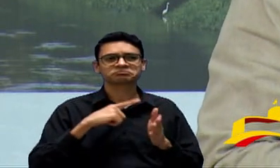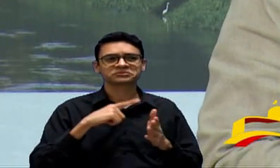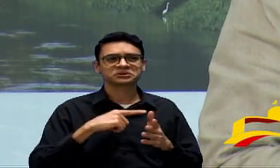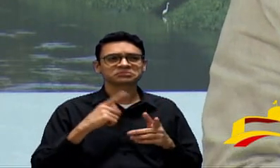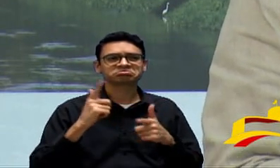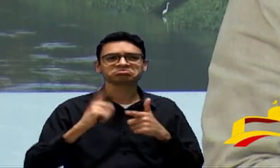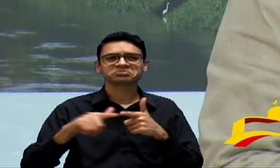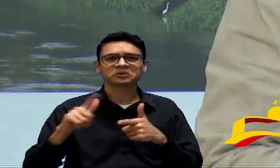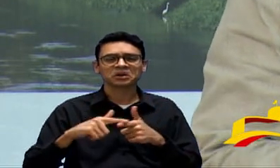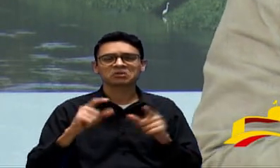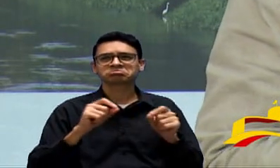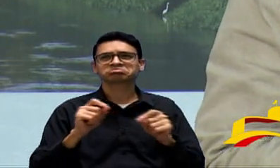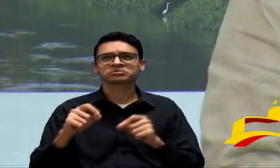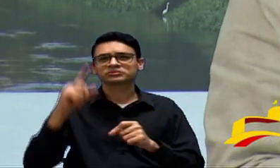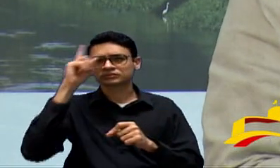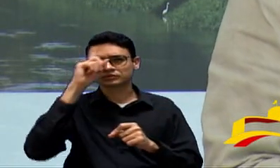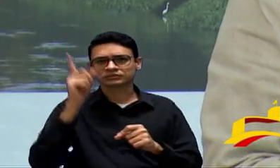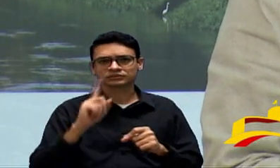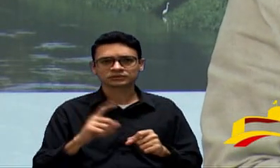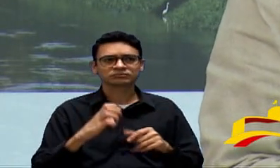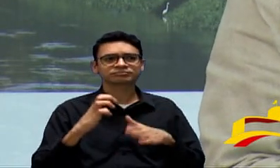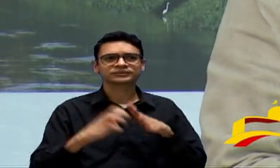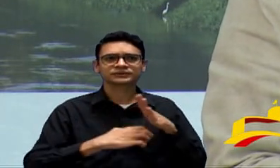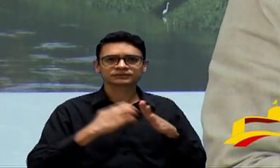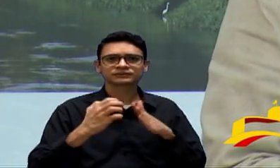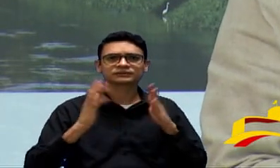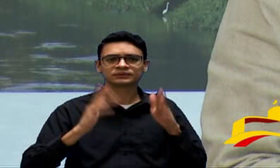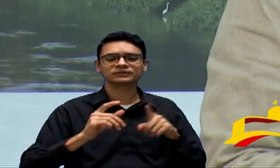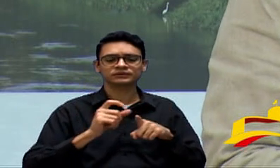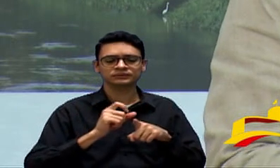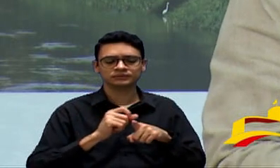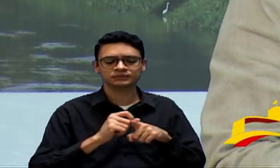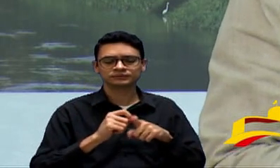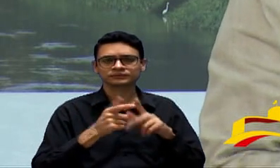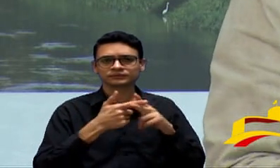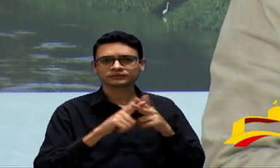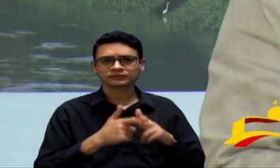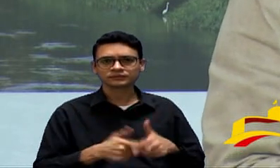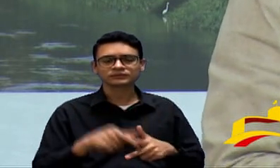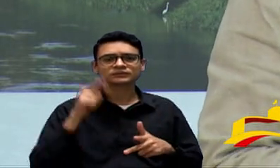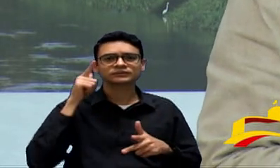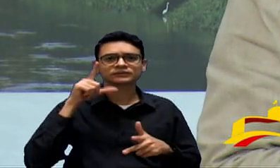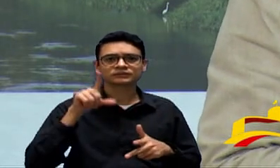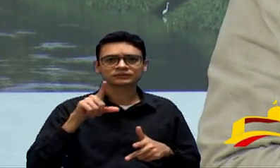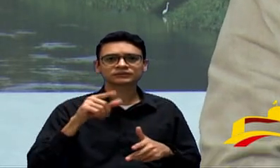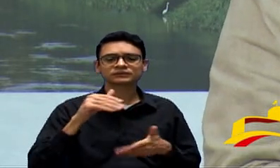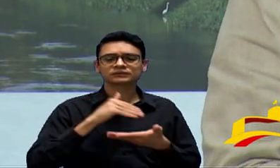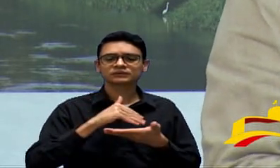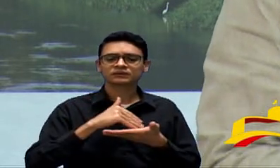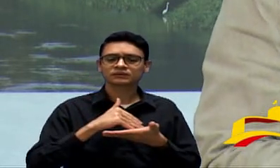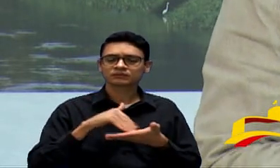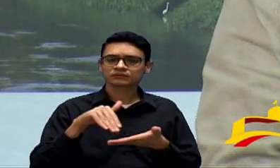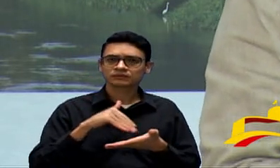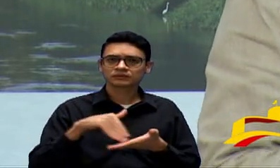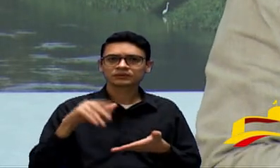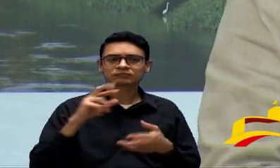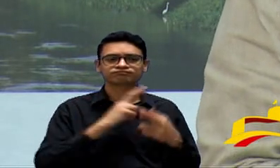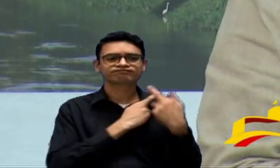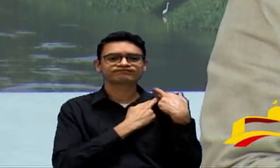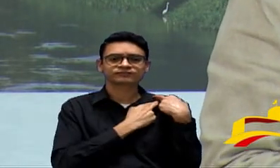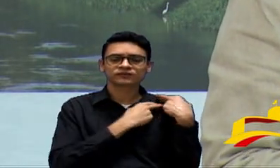que, estragado, já consegui até um empresário para fazer essa manutenção. Então, o secretário tem essa responsabilidade de